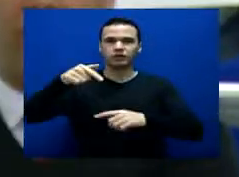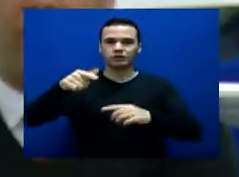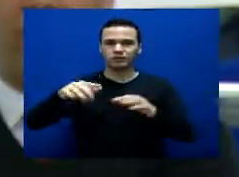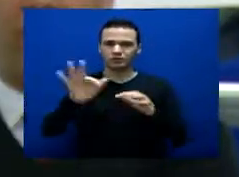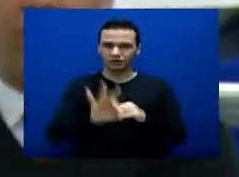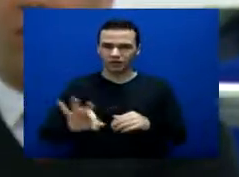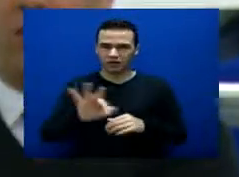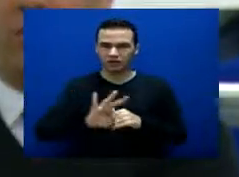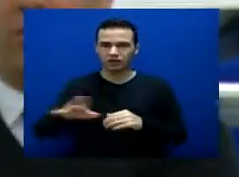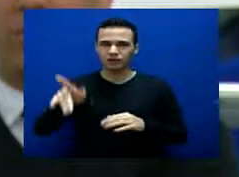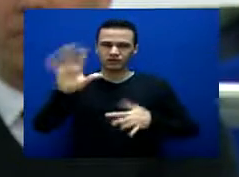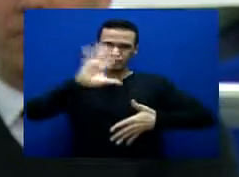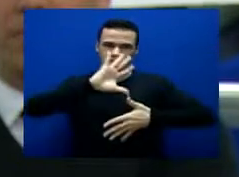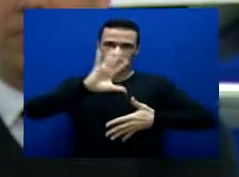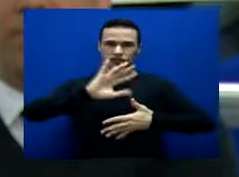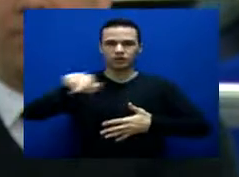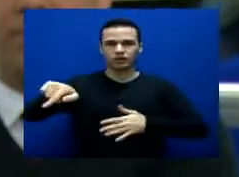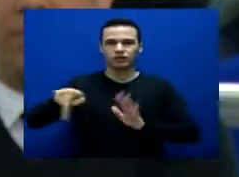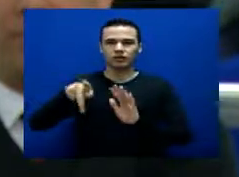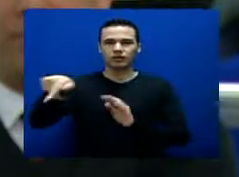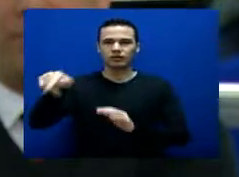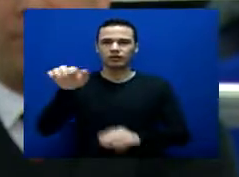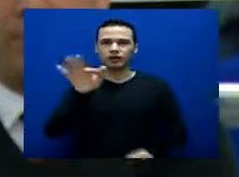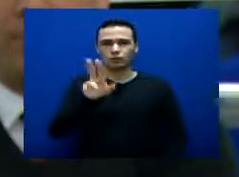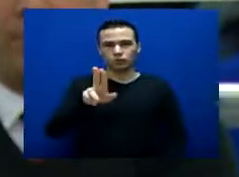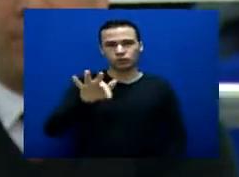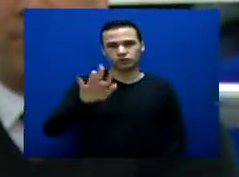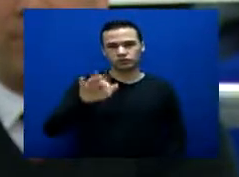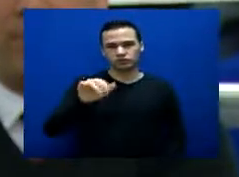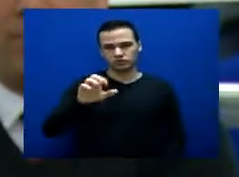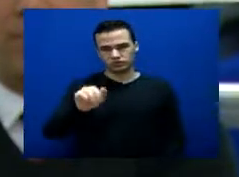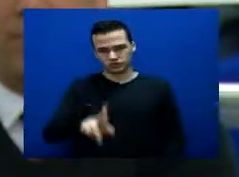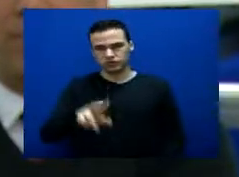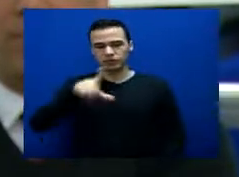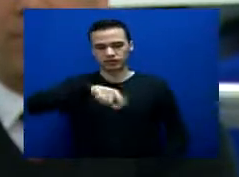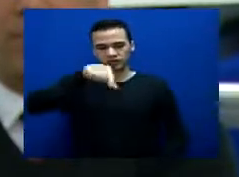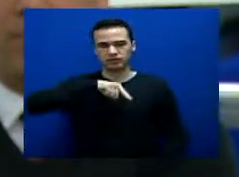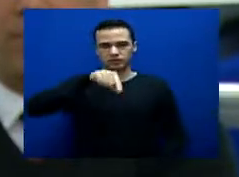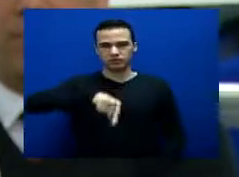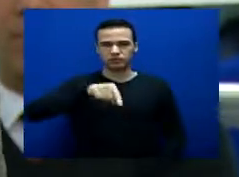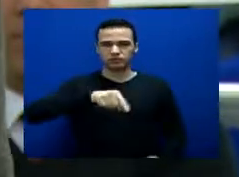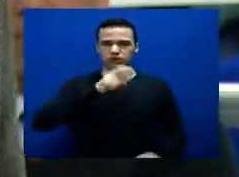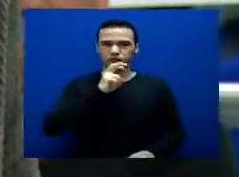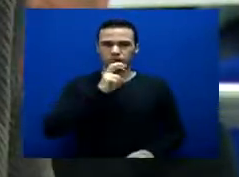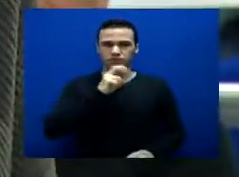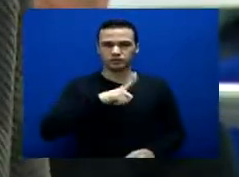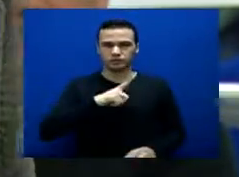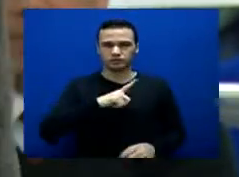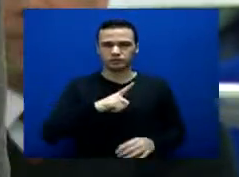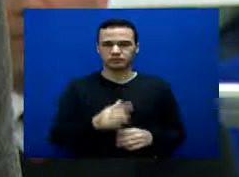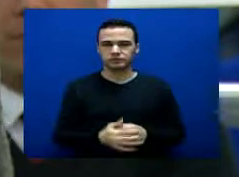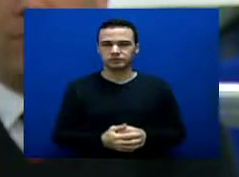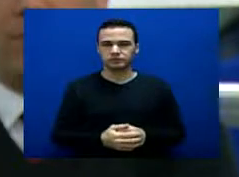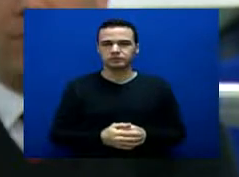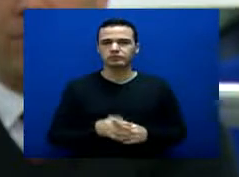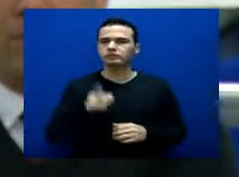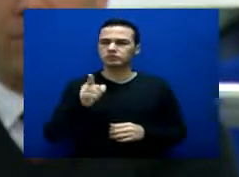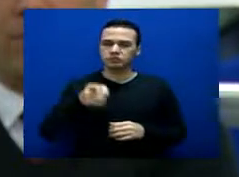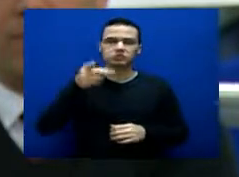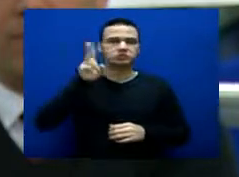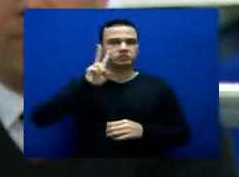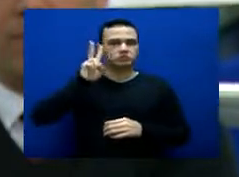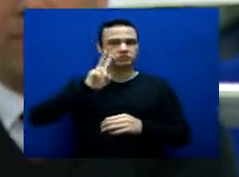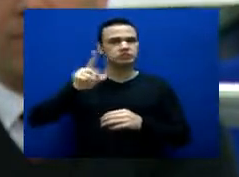na Universidade UFSCar, né, que nós temos o campus em Sorocaba, tendo aí um